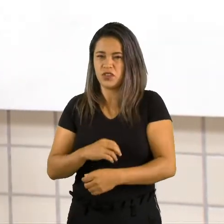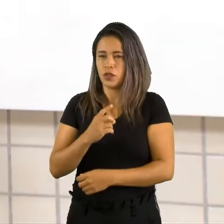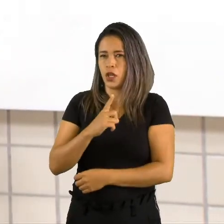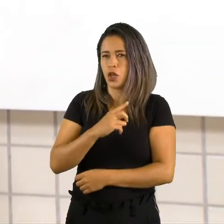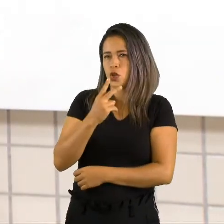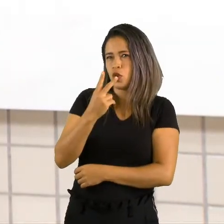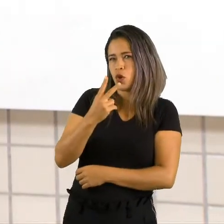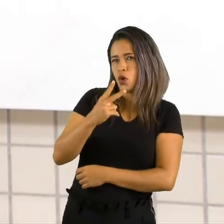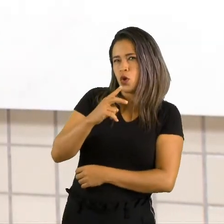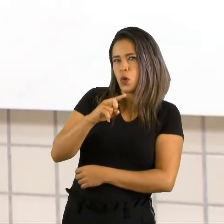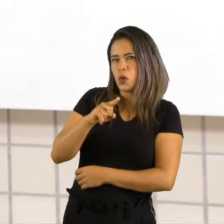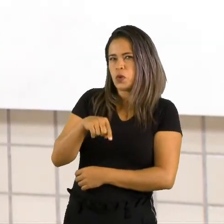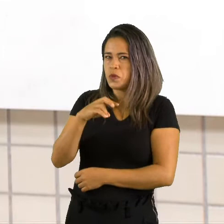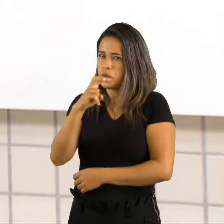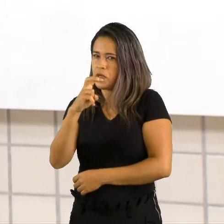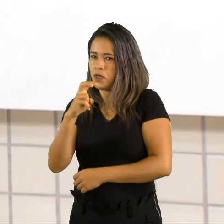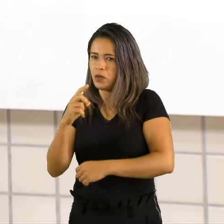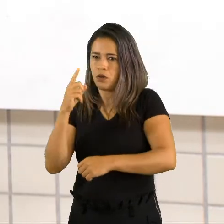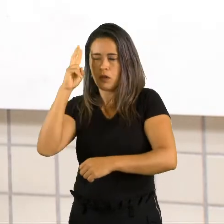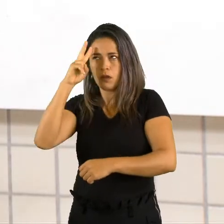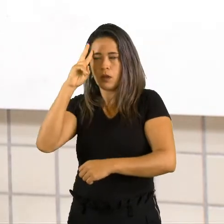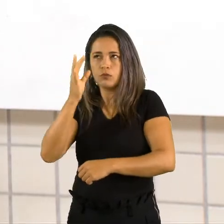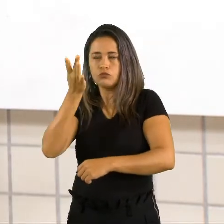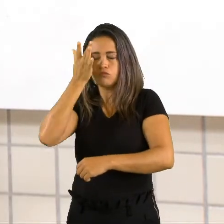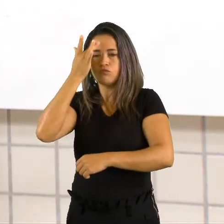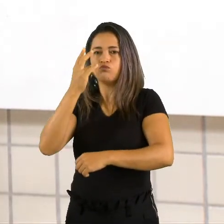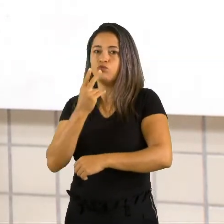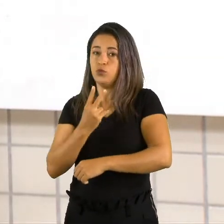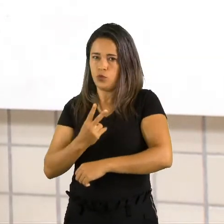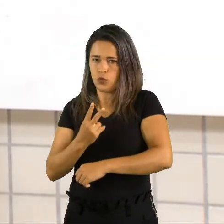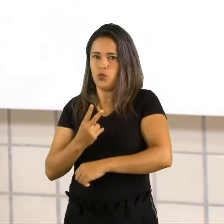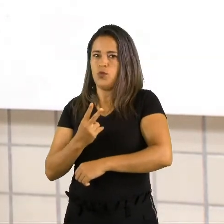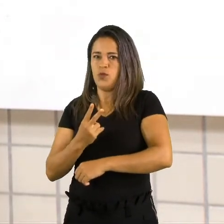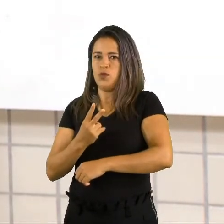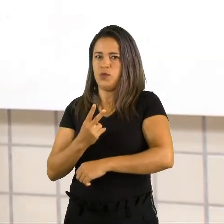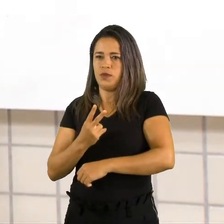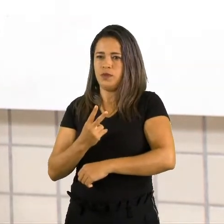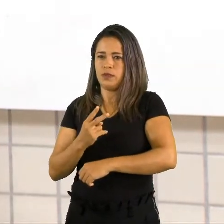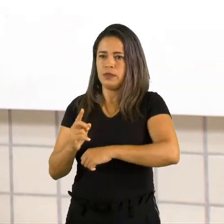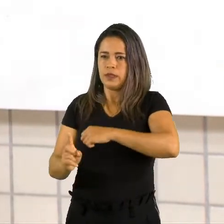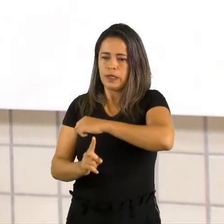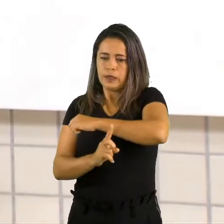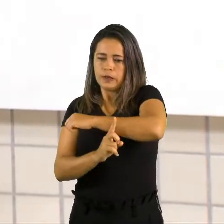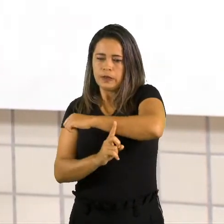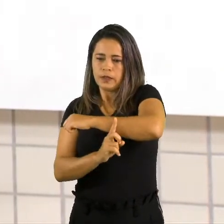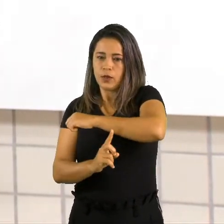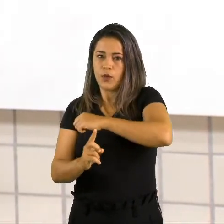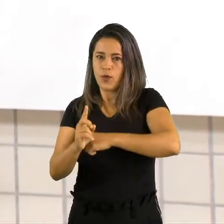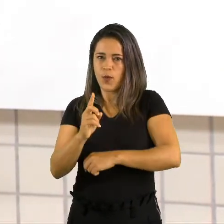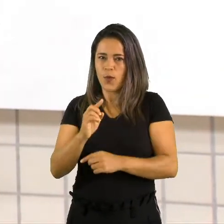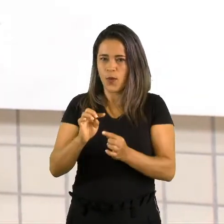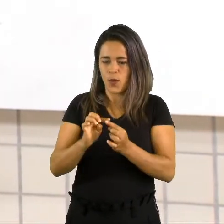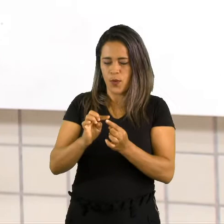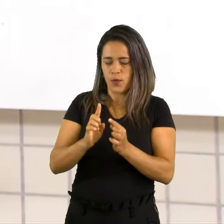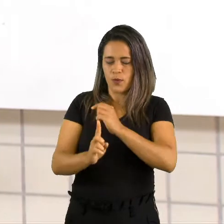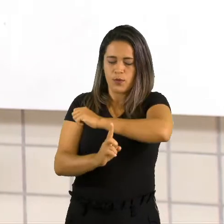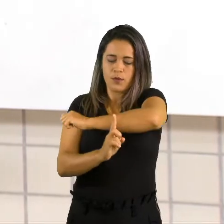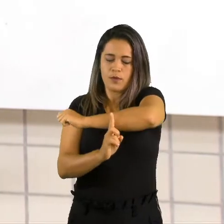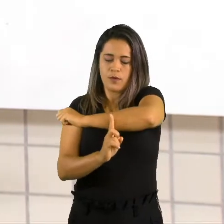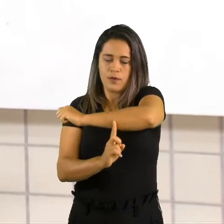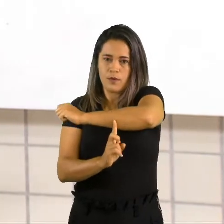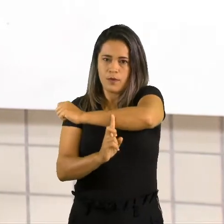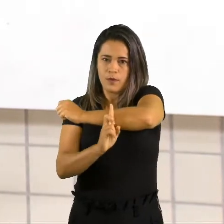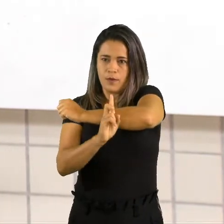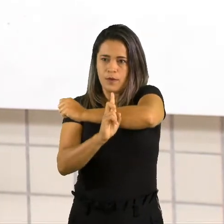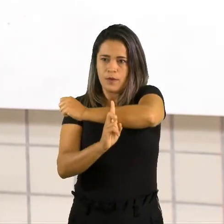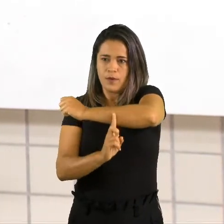eu vou lembrar o 2 e vou lembrar que o meio é aquele tracinho maiorzinho que fica entre os 2 centímetros.